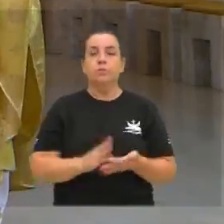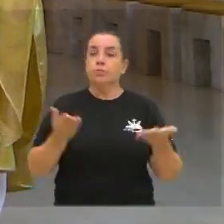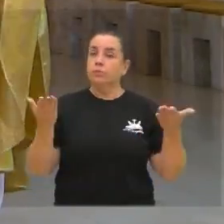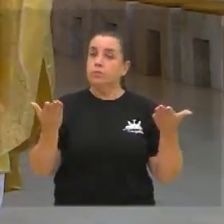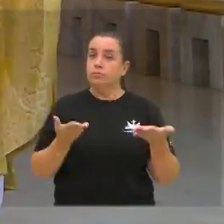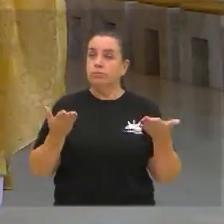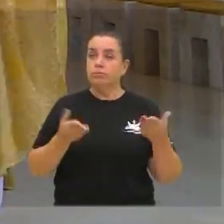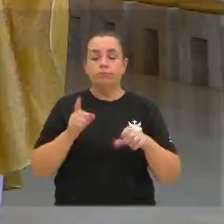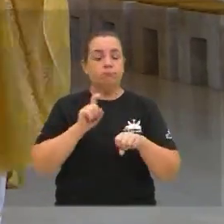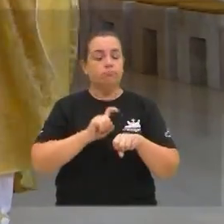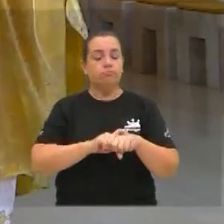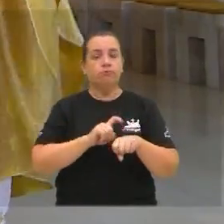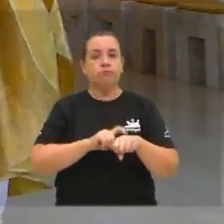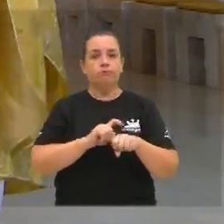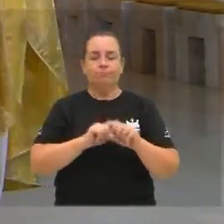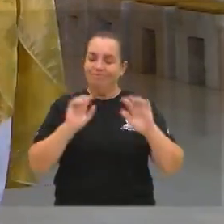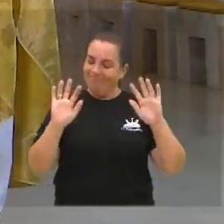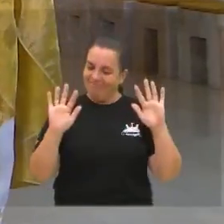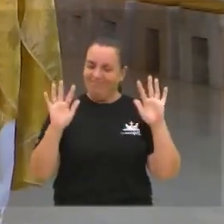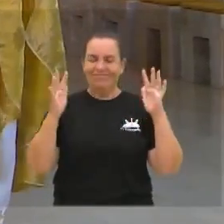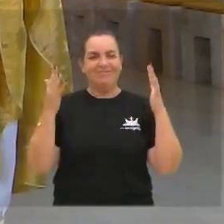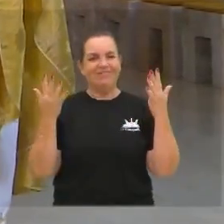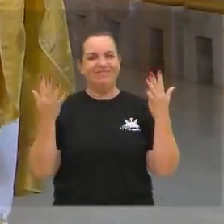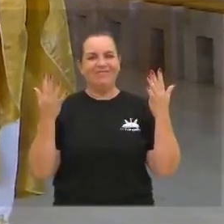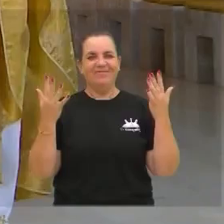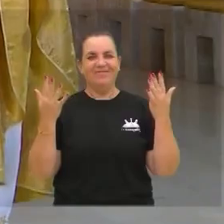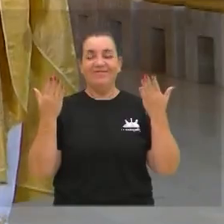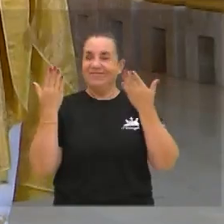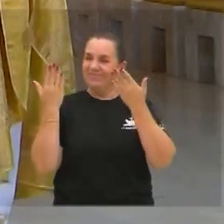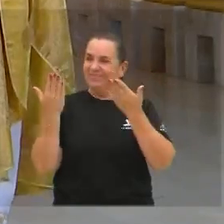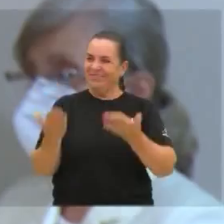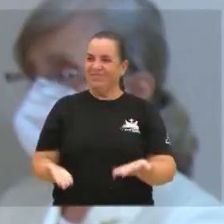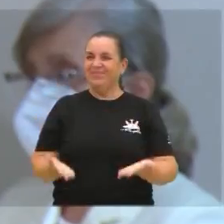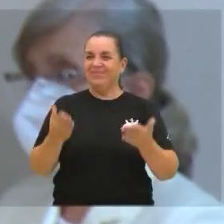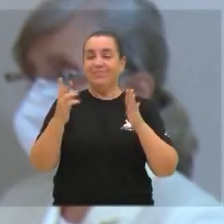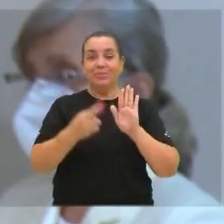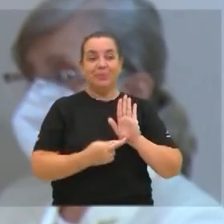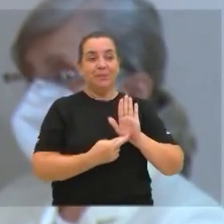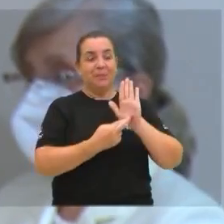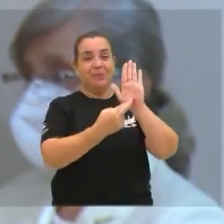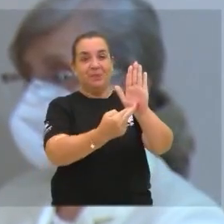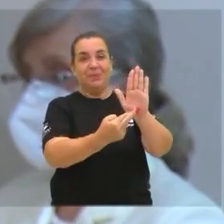nesse momento ainda festivo de celebrarmos,